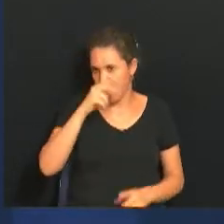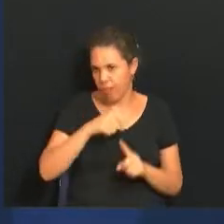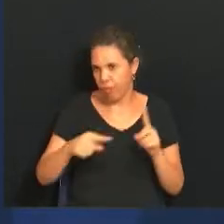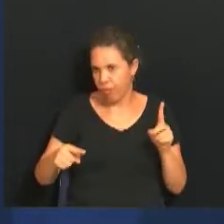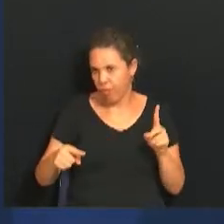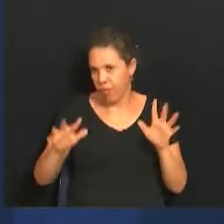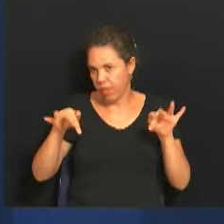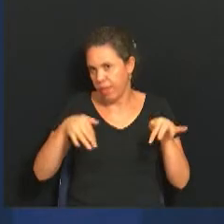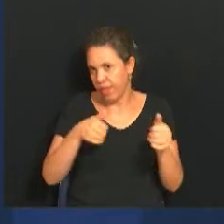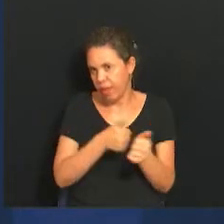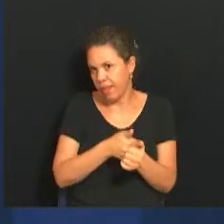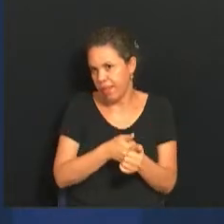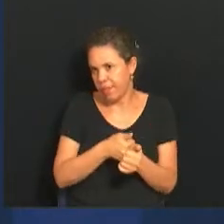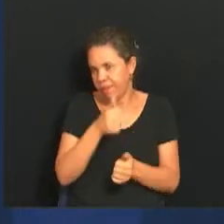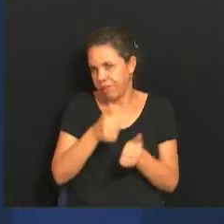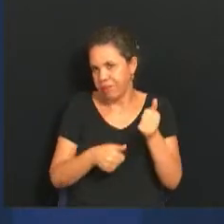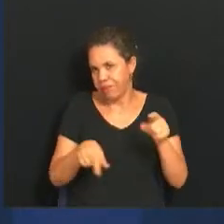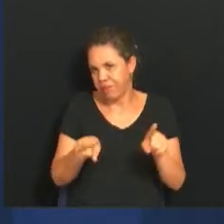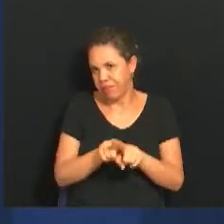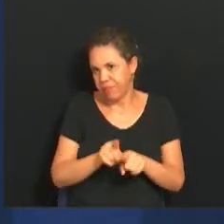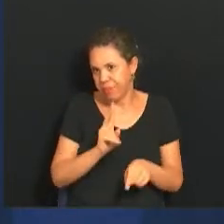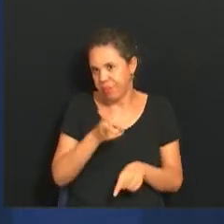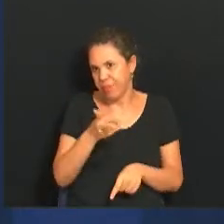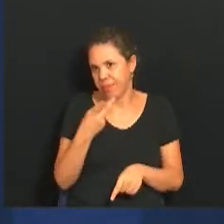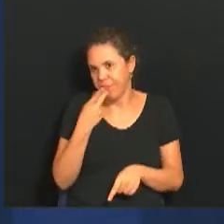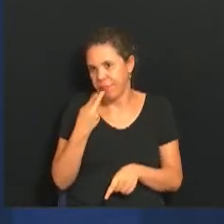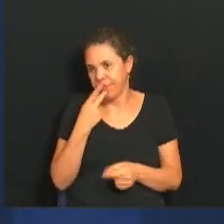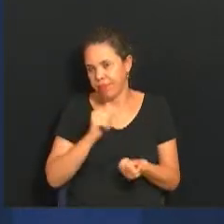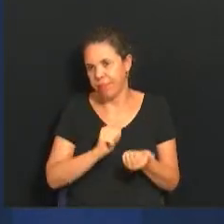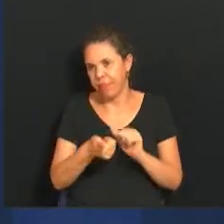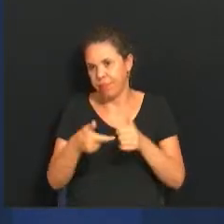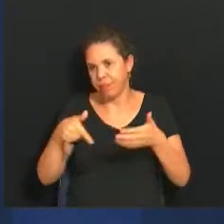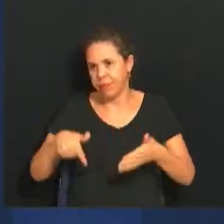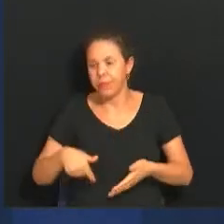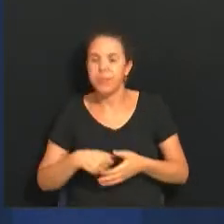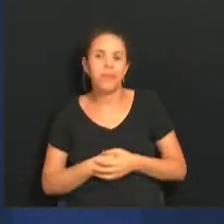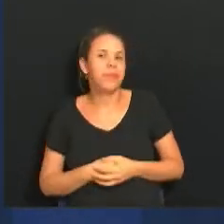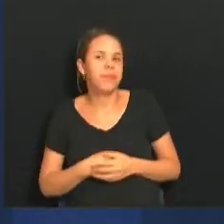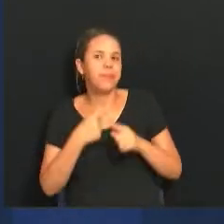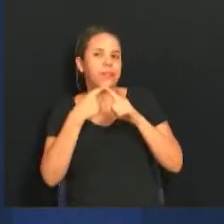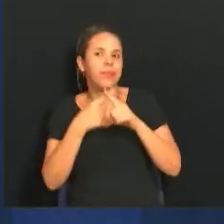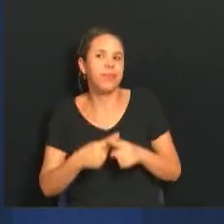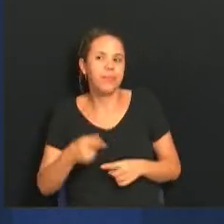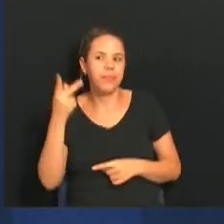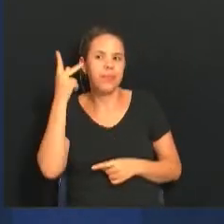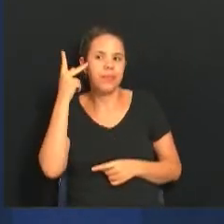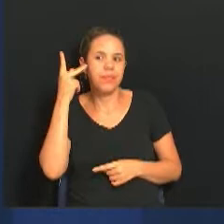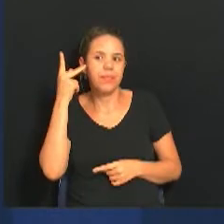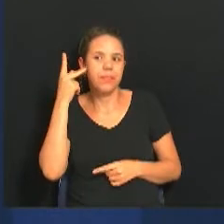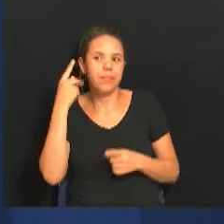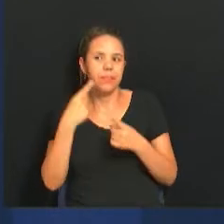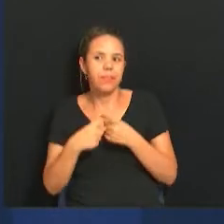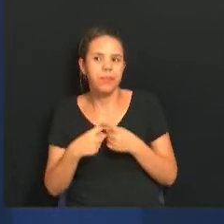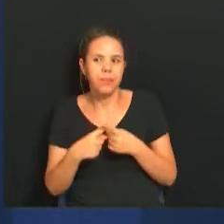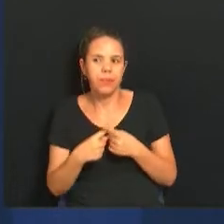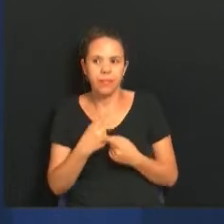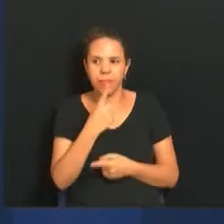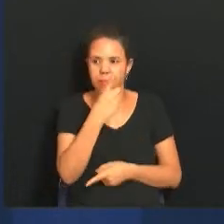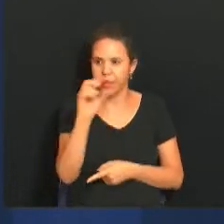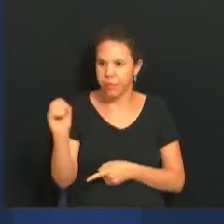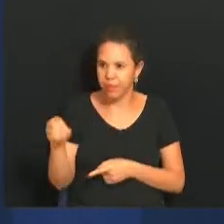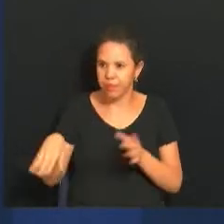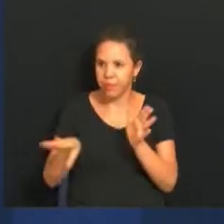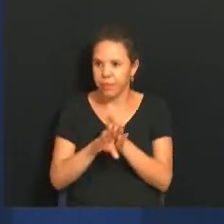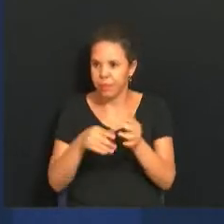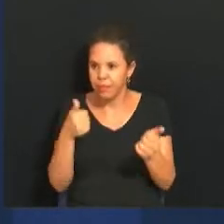de semana de futebol também. A gente segue falando sobre esporte aqui, Campeonato Paulista, porque a 10ª rodada está